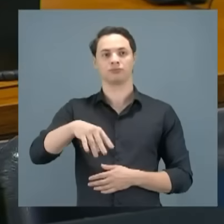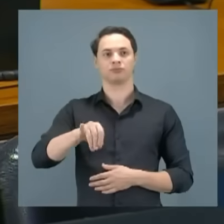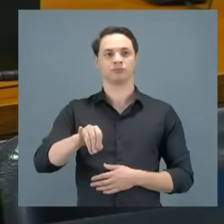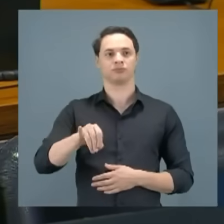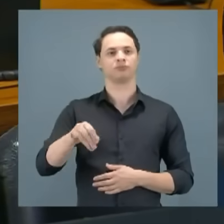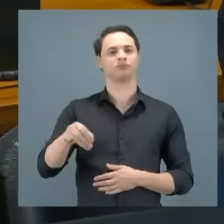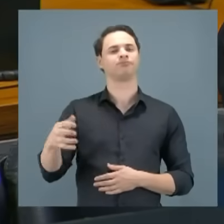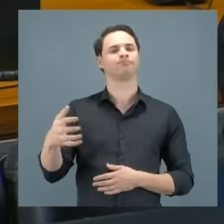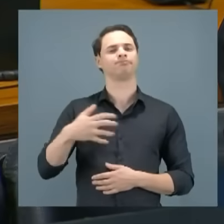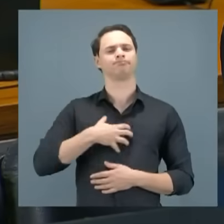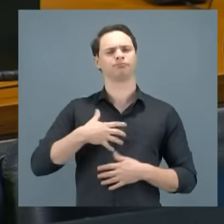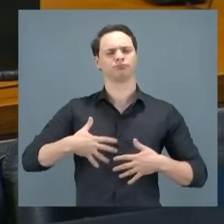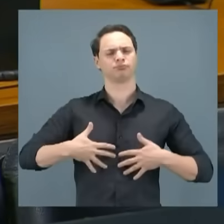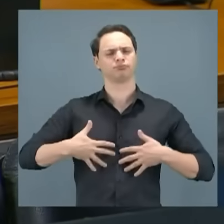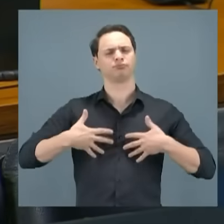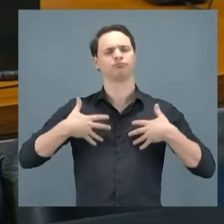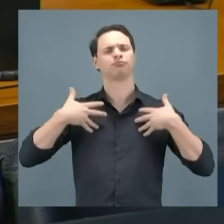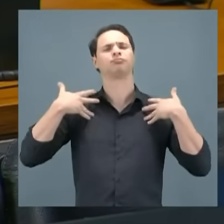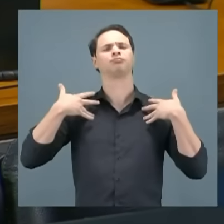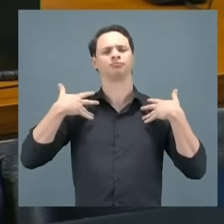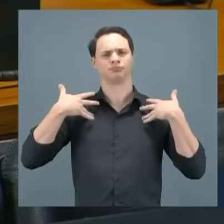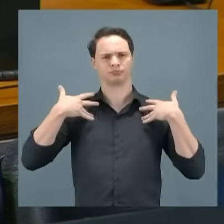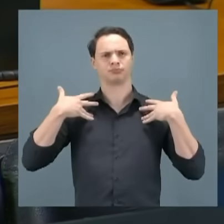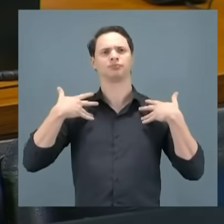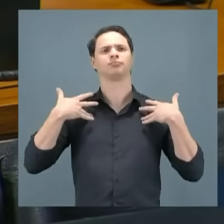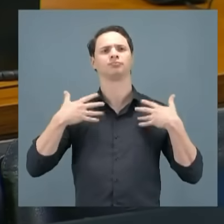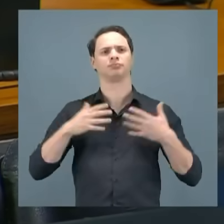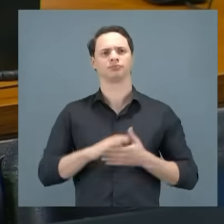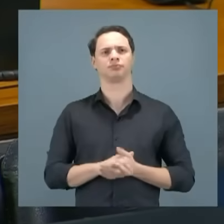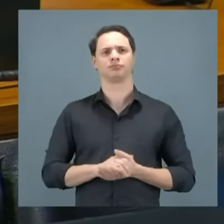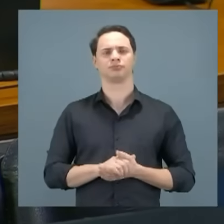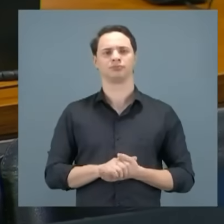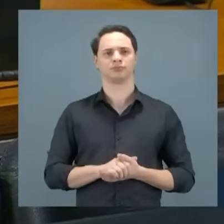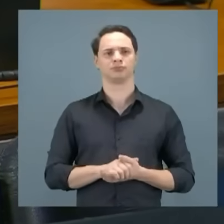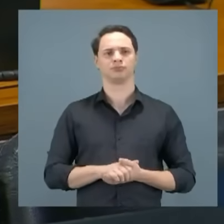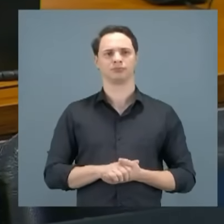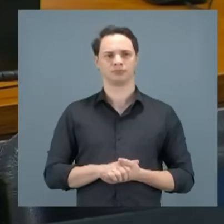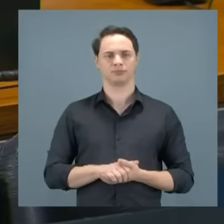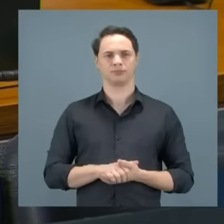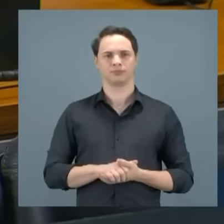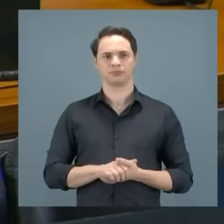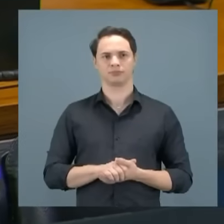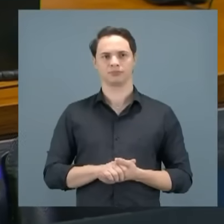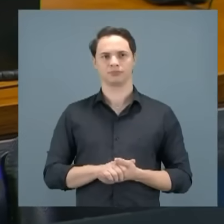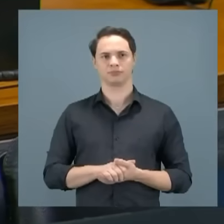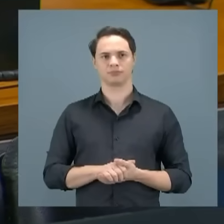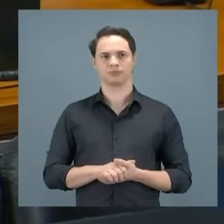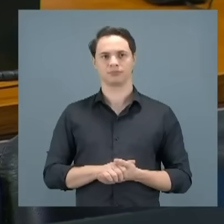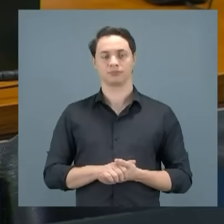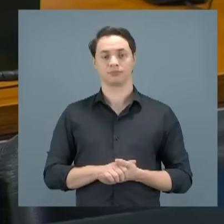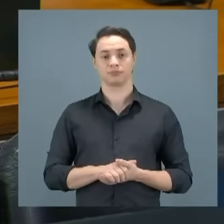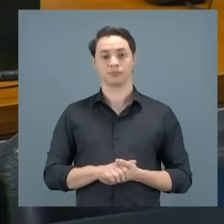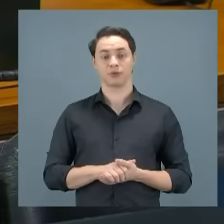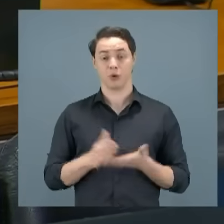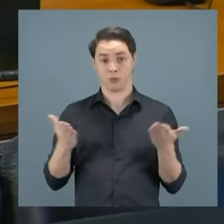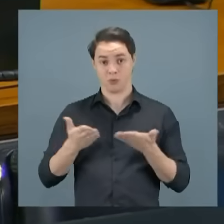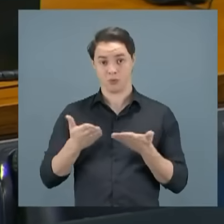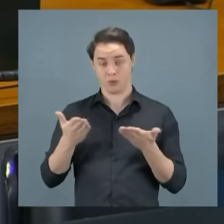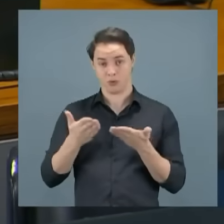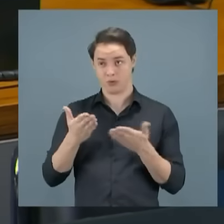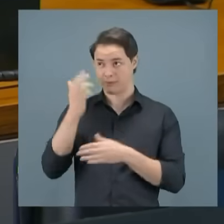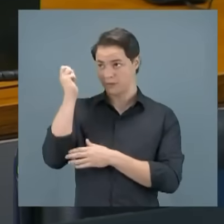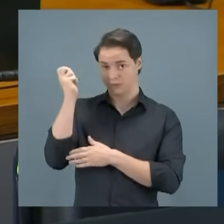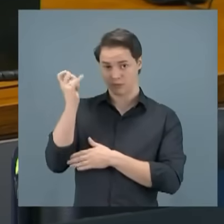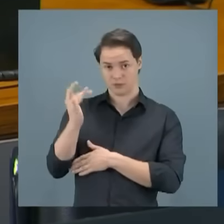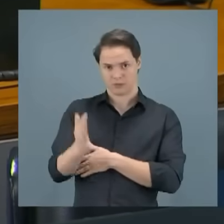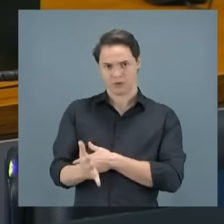muito orgulhoso da decisão de fazer ao longo desta madrugada, desta manhã,